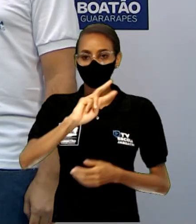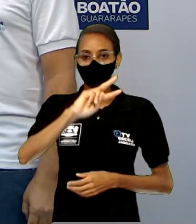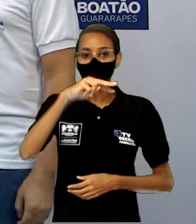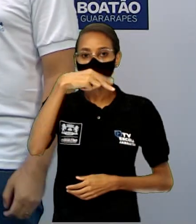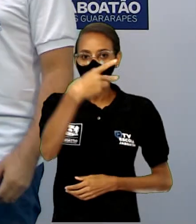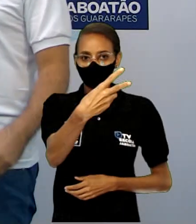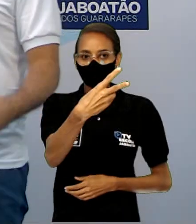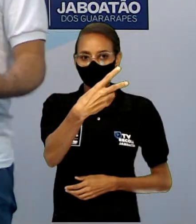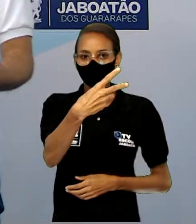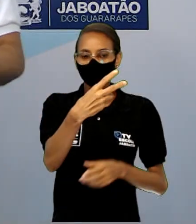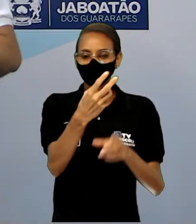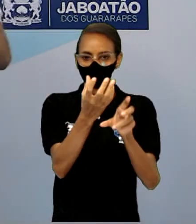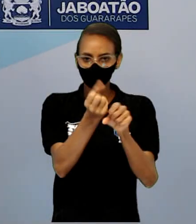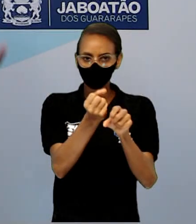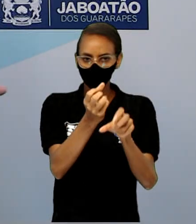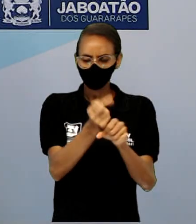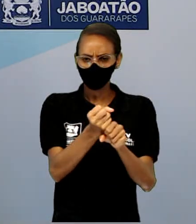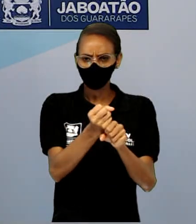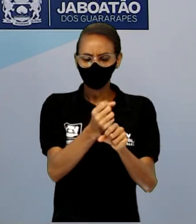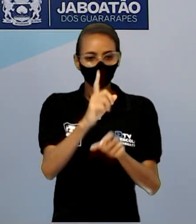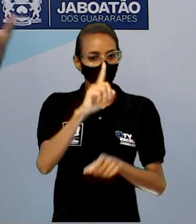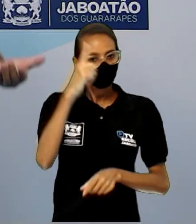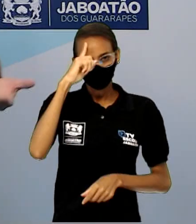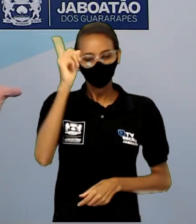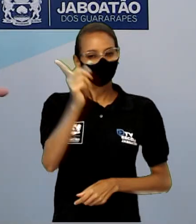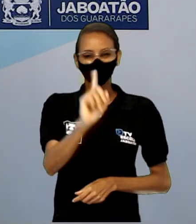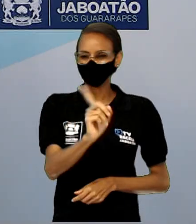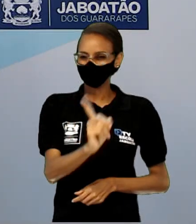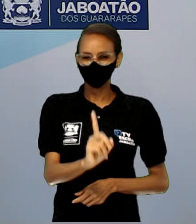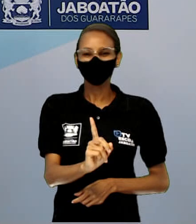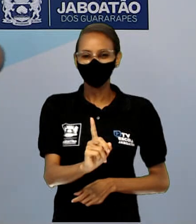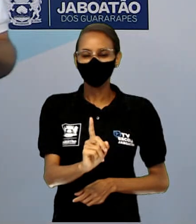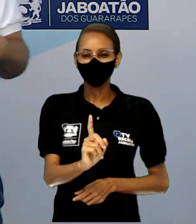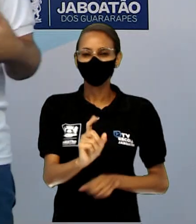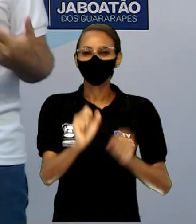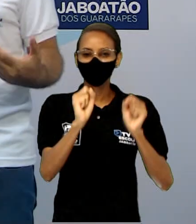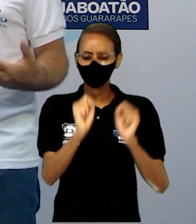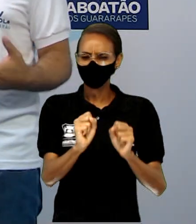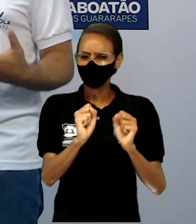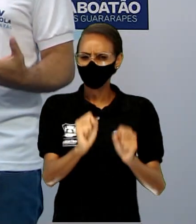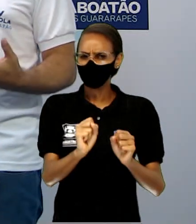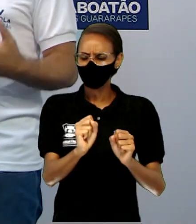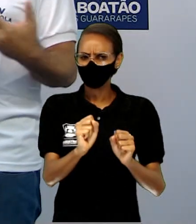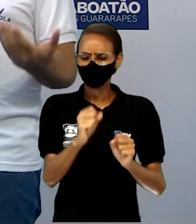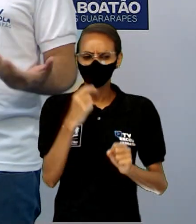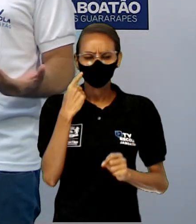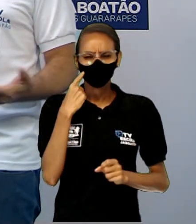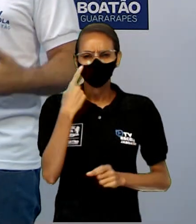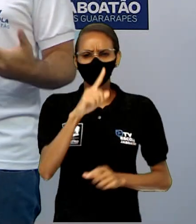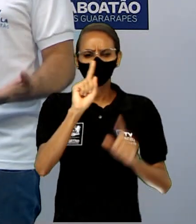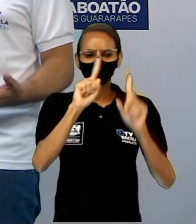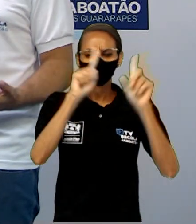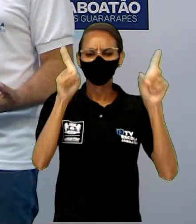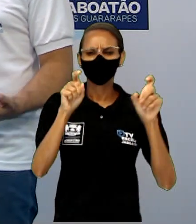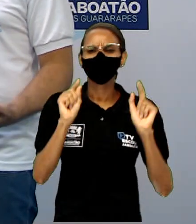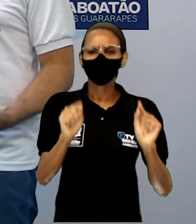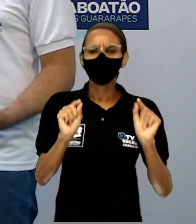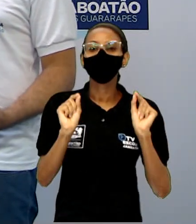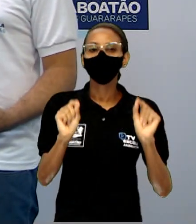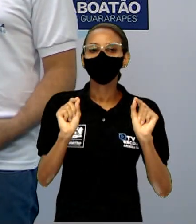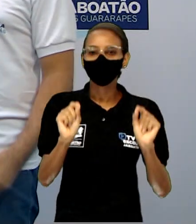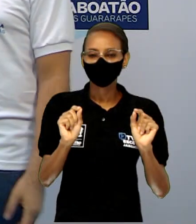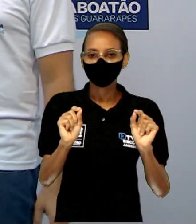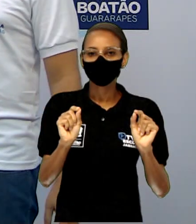A, que é 1, e o valor de C, que é menos 870. Dividido por quem? 2 vezes o valor de